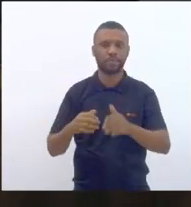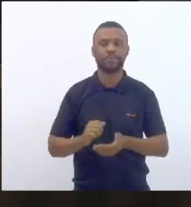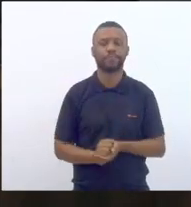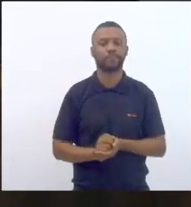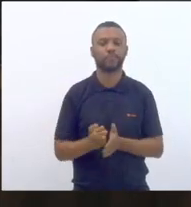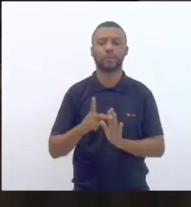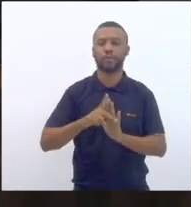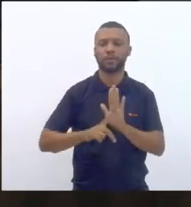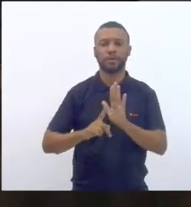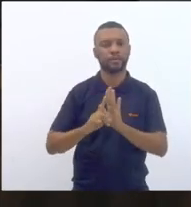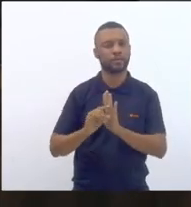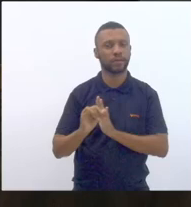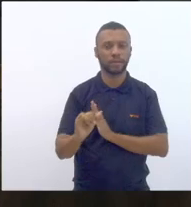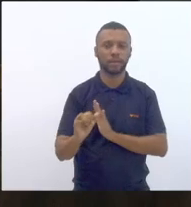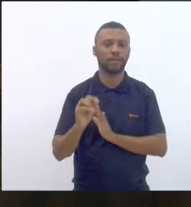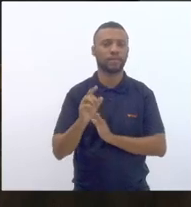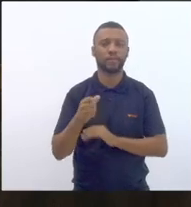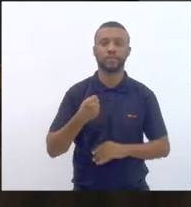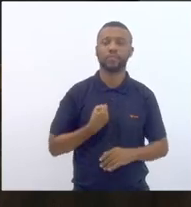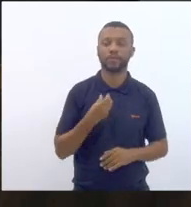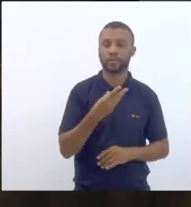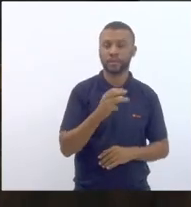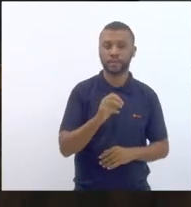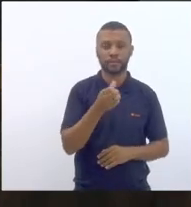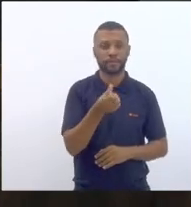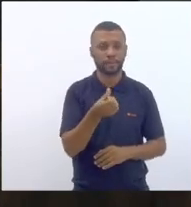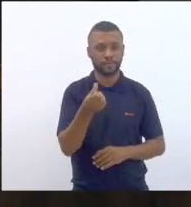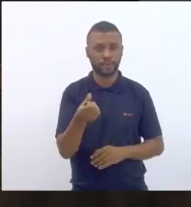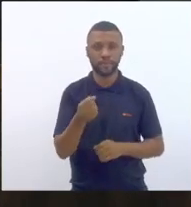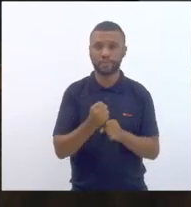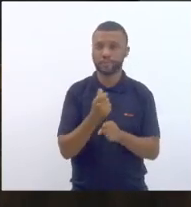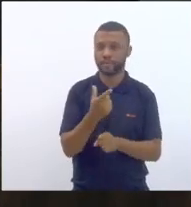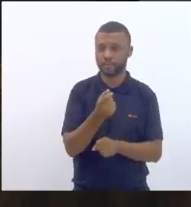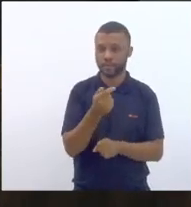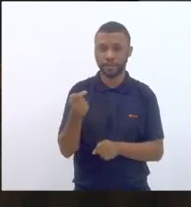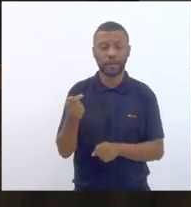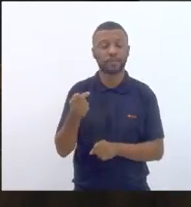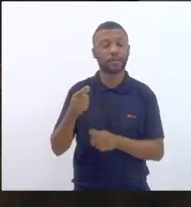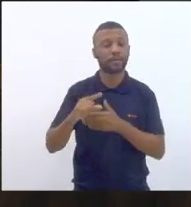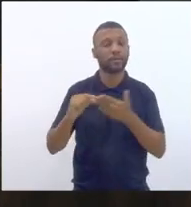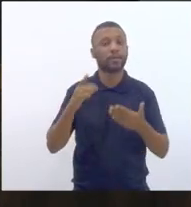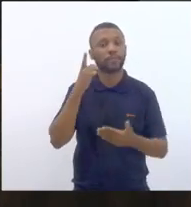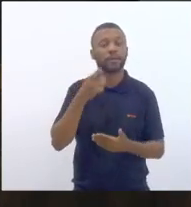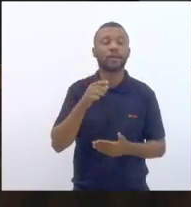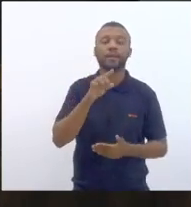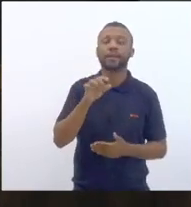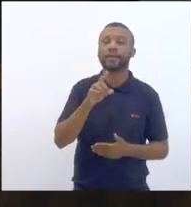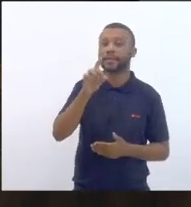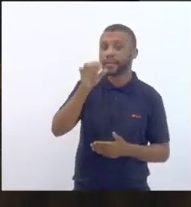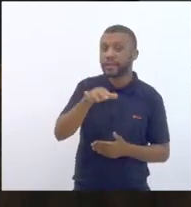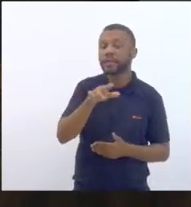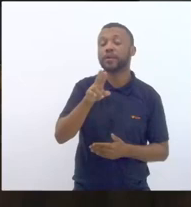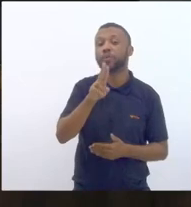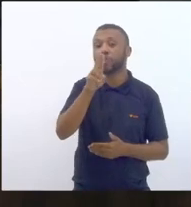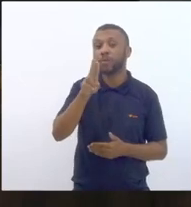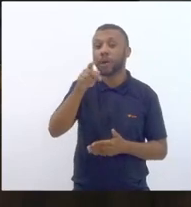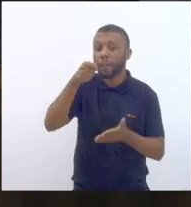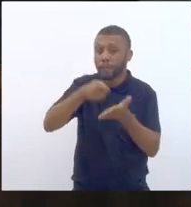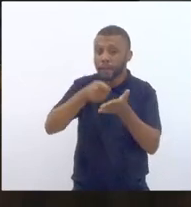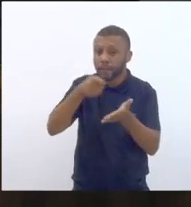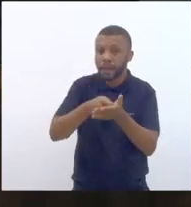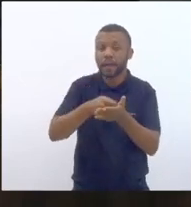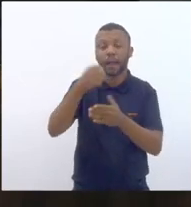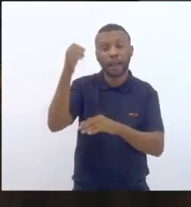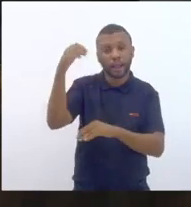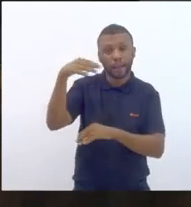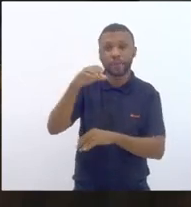projeto de lei 3066 de 17, de autoria da deputada Zeidan, que dispõe sobre a obrigatoriedade do uso de lâmpadas LED em todos